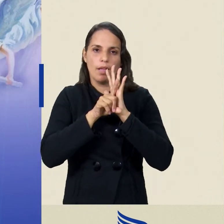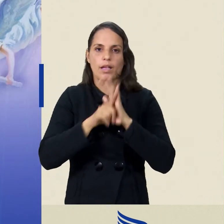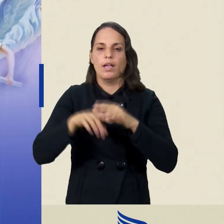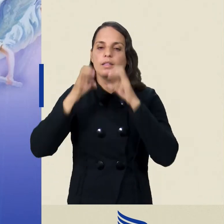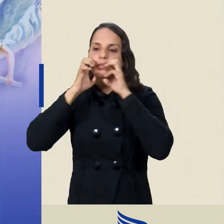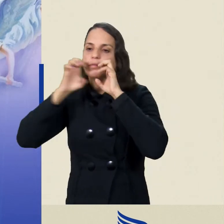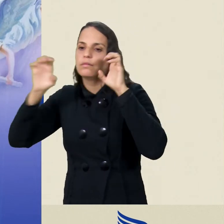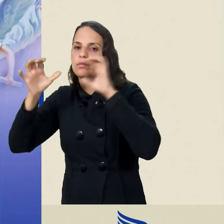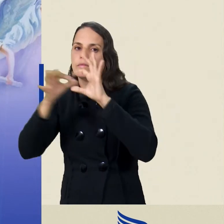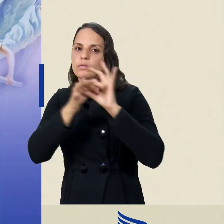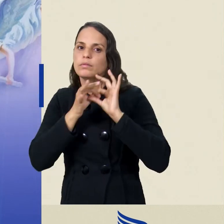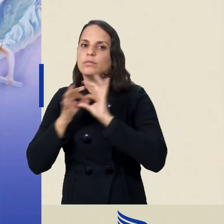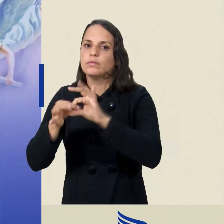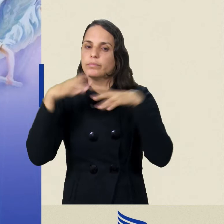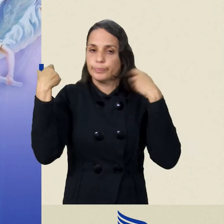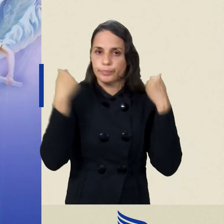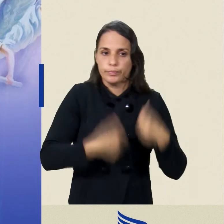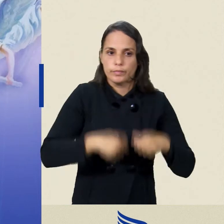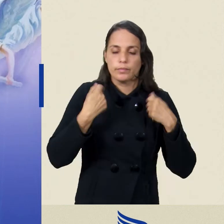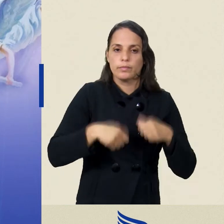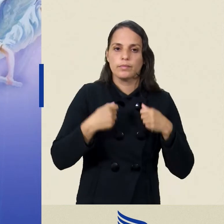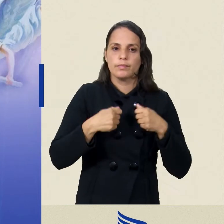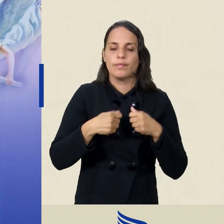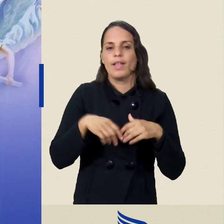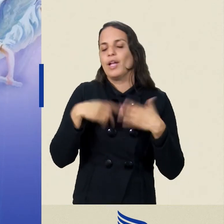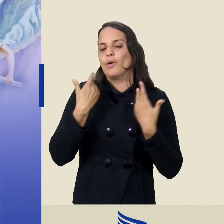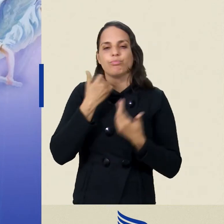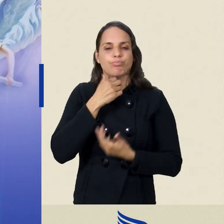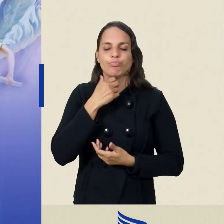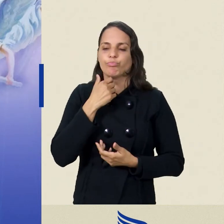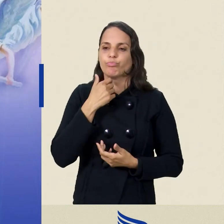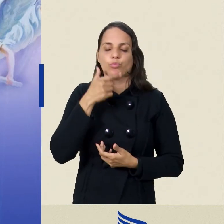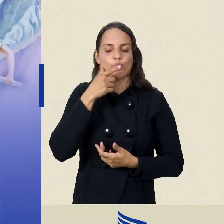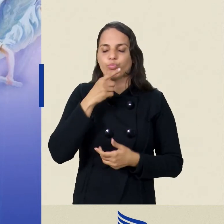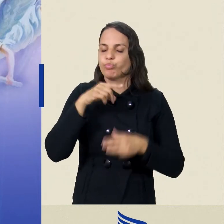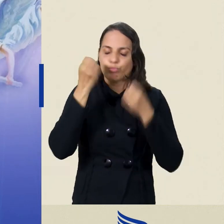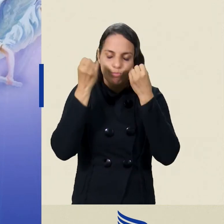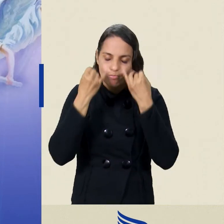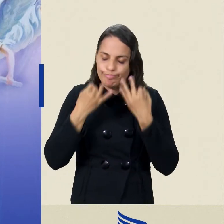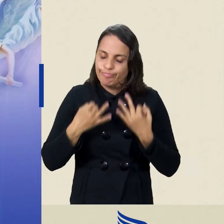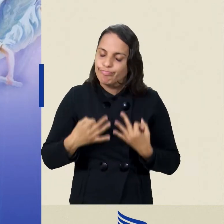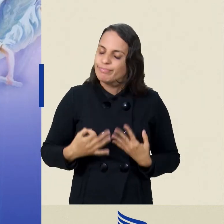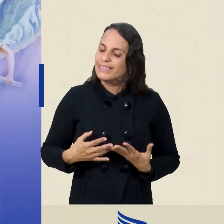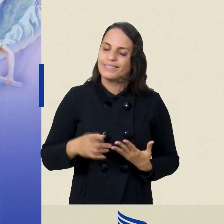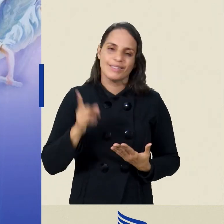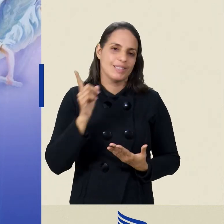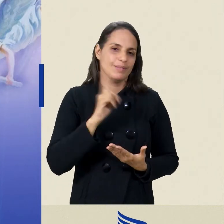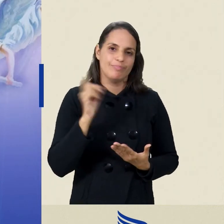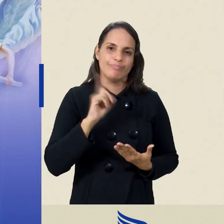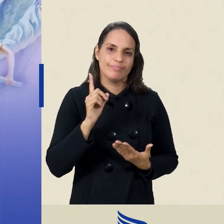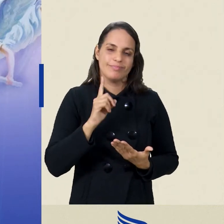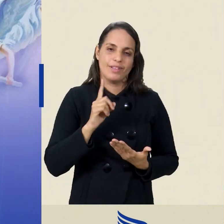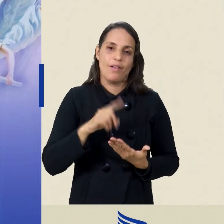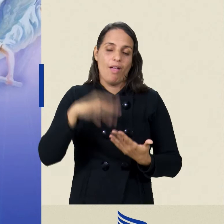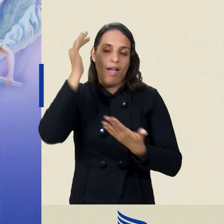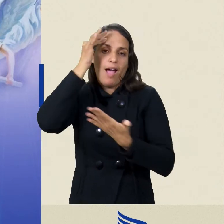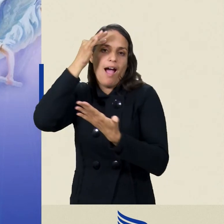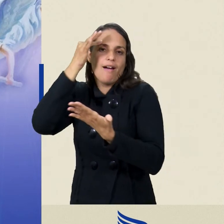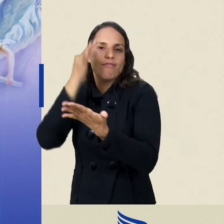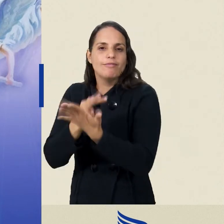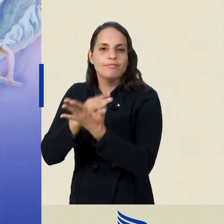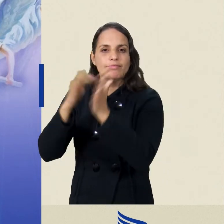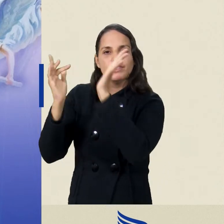dadas. Não encontro palavras para expressar estes assuntos em sua plenitude. A fé de